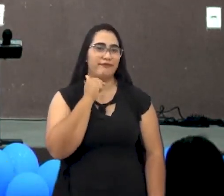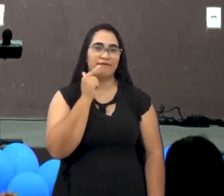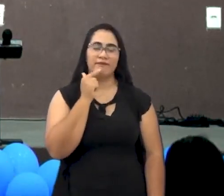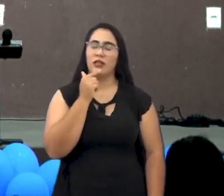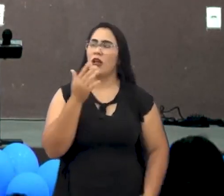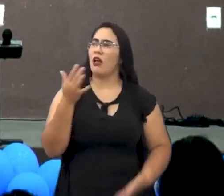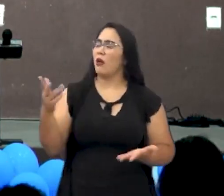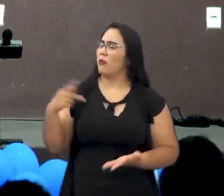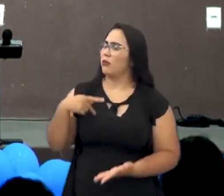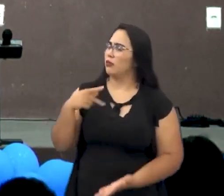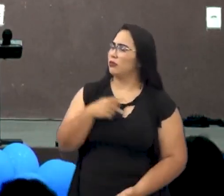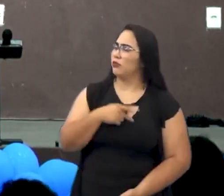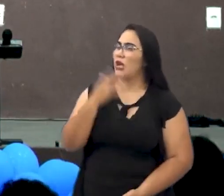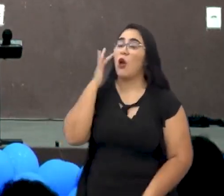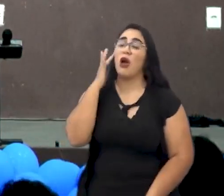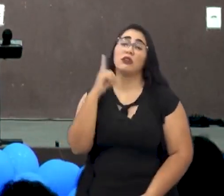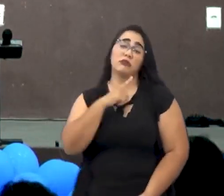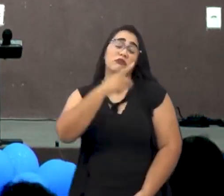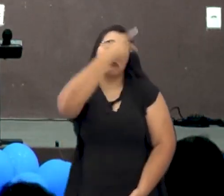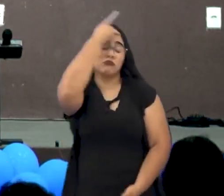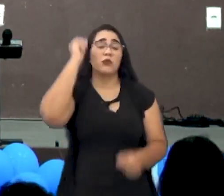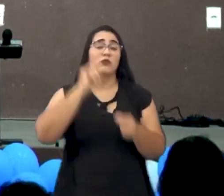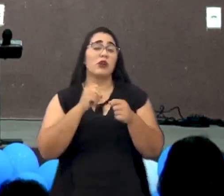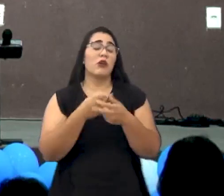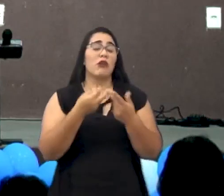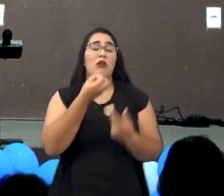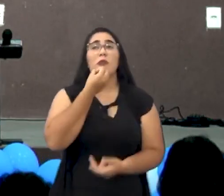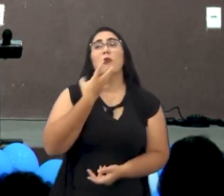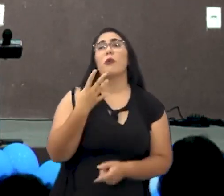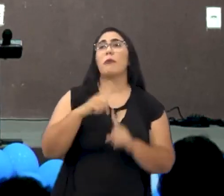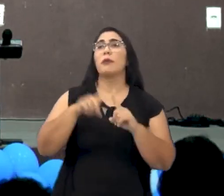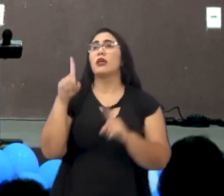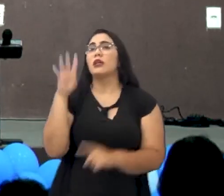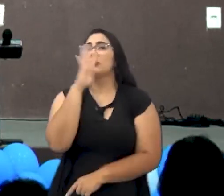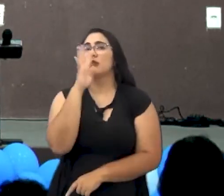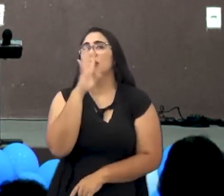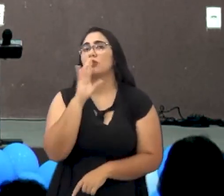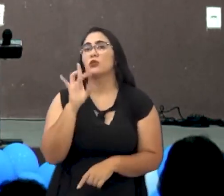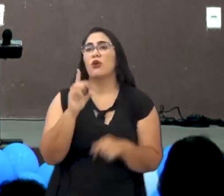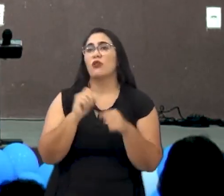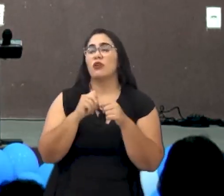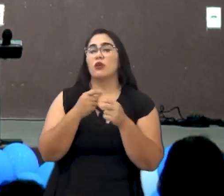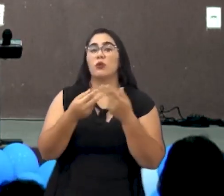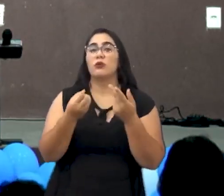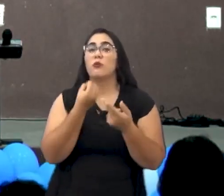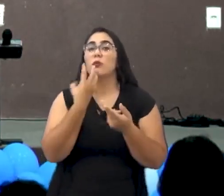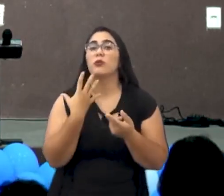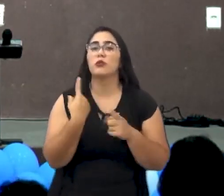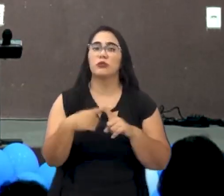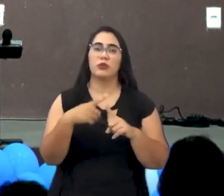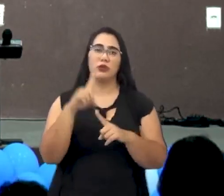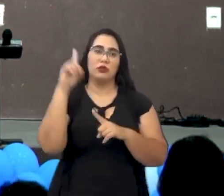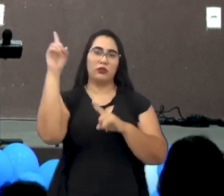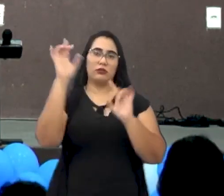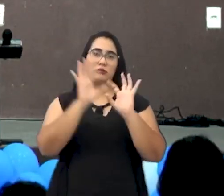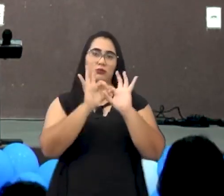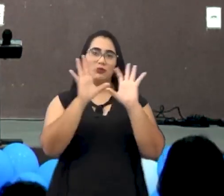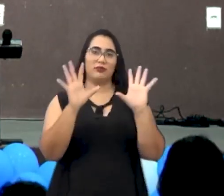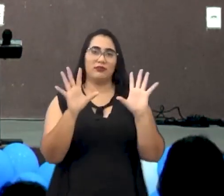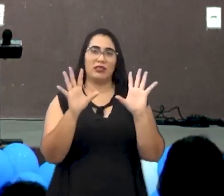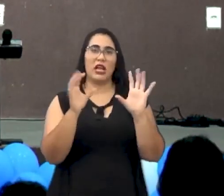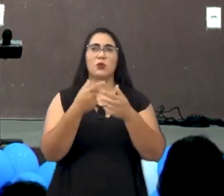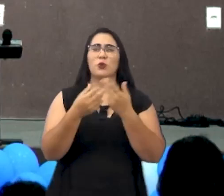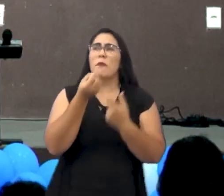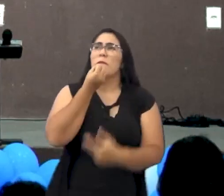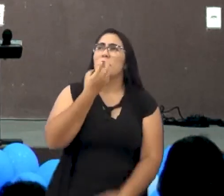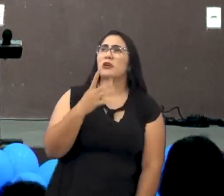pastor, eu acho que não. Tem tanta gente que faz o bem e nem crente é. Ele só faz o bem porque Deus lhe permite fazer. O bem que ele faz não